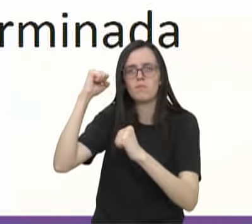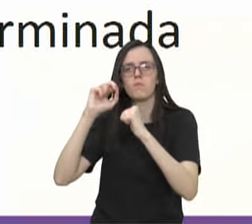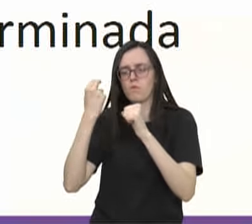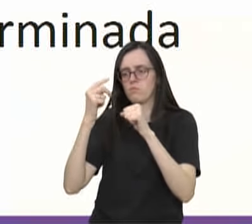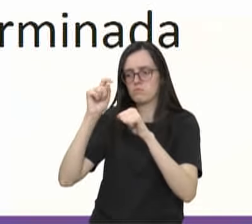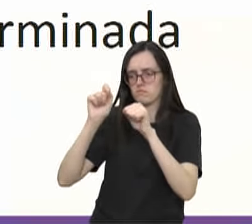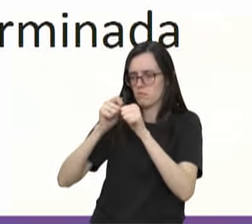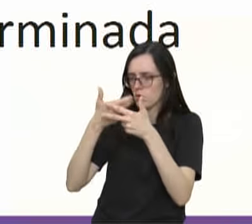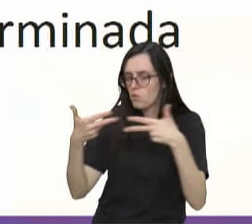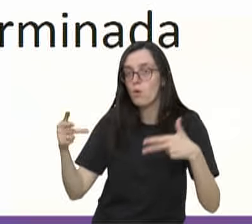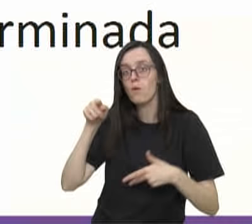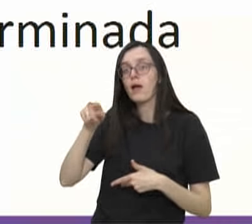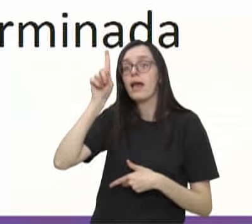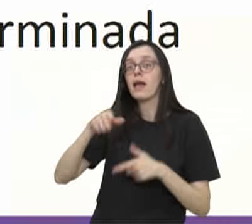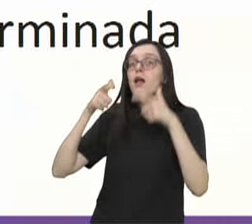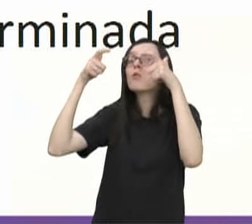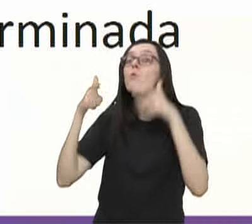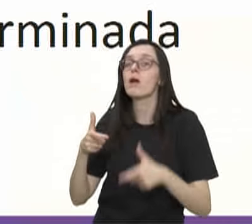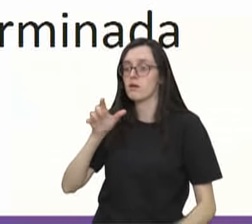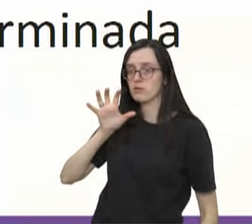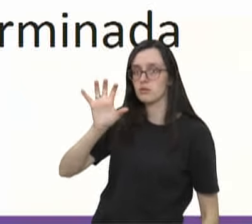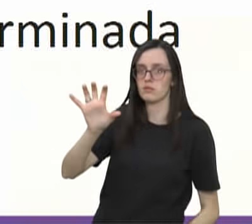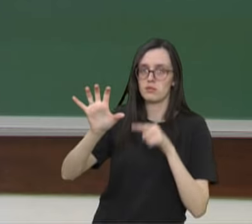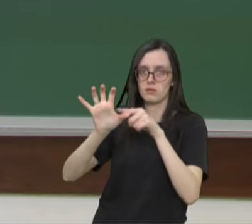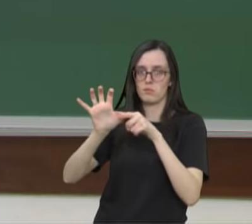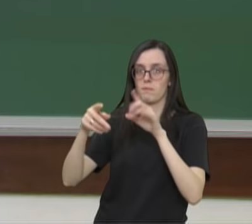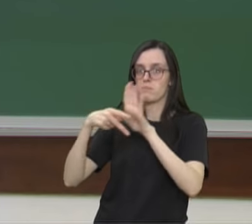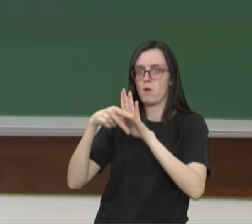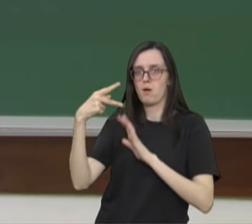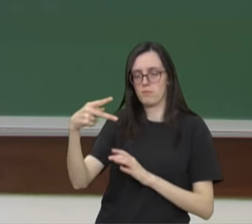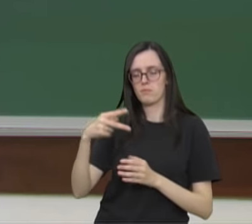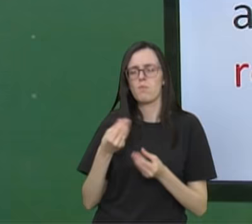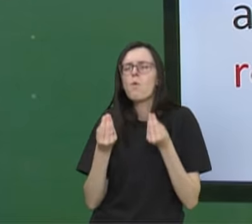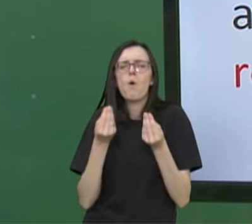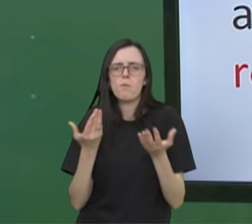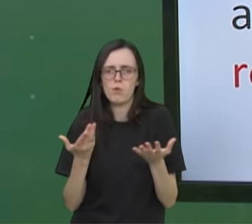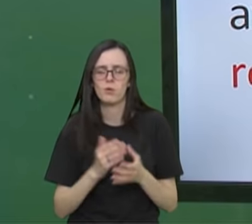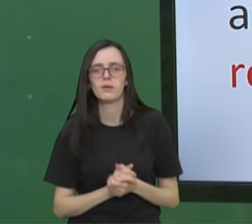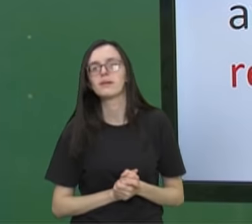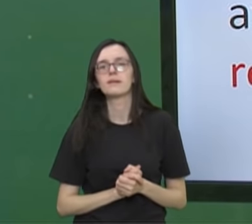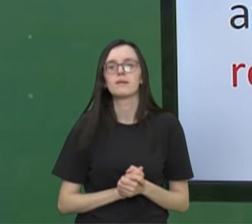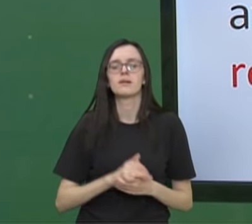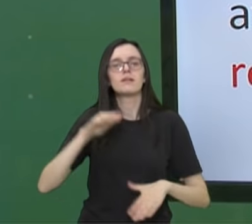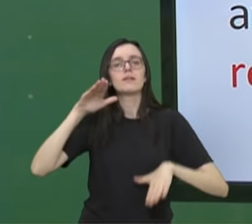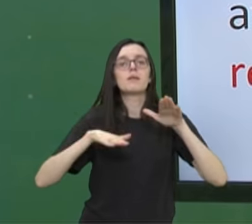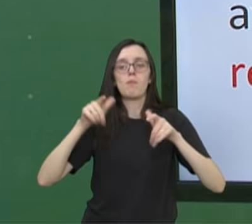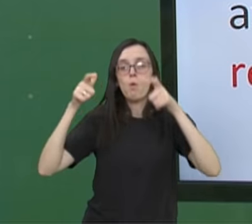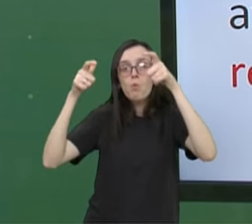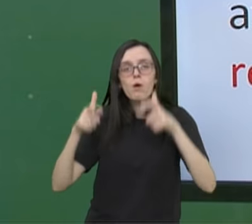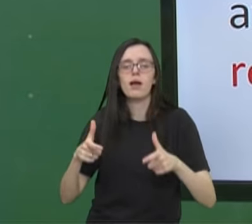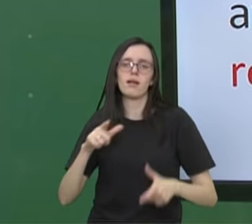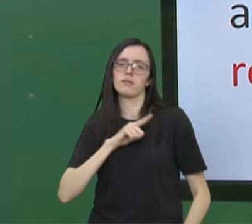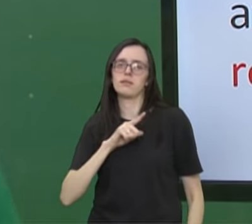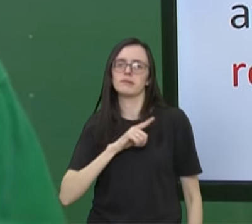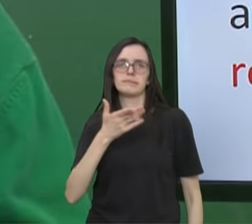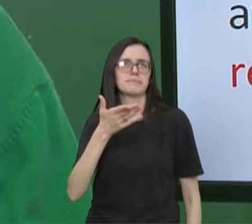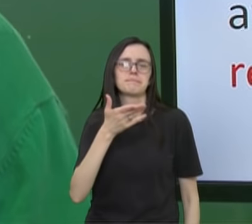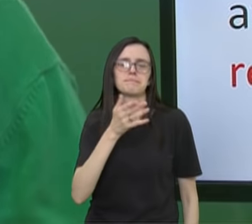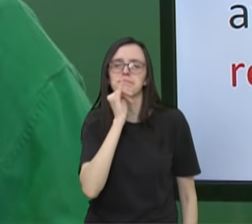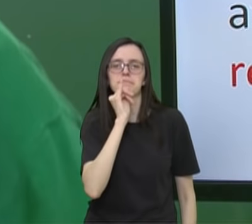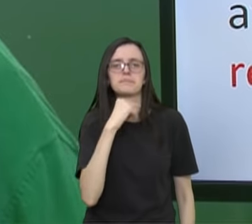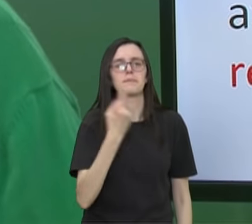atividades econômicas em uma determinada região do espaço geográfico traduzido dependendo do local onde se estendem por exemplo